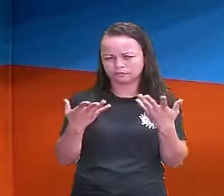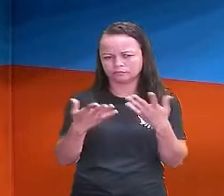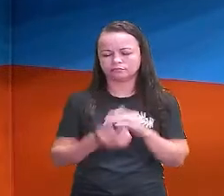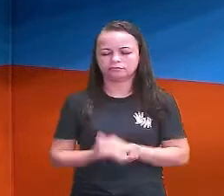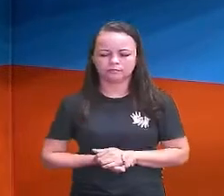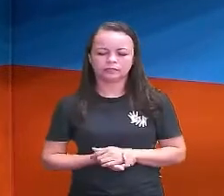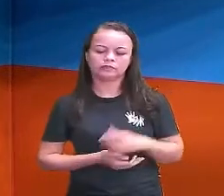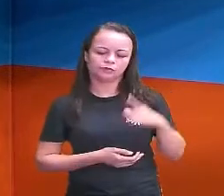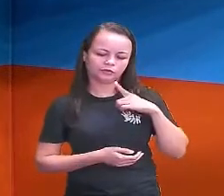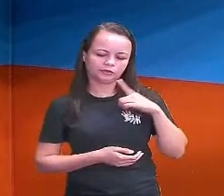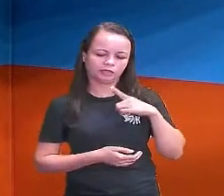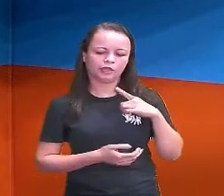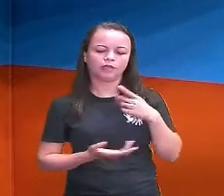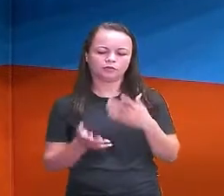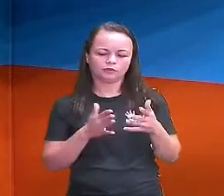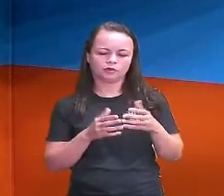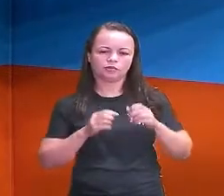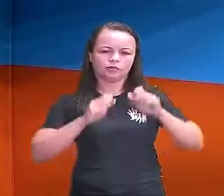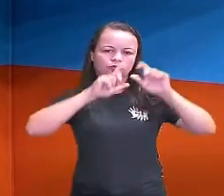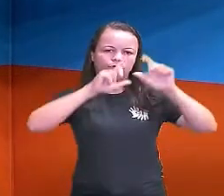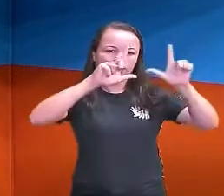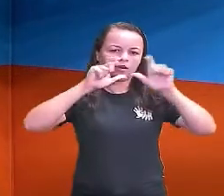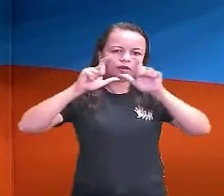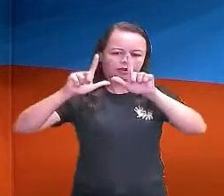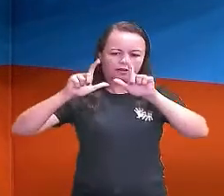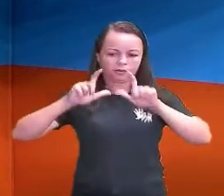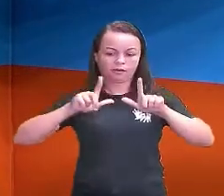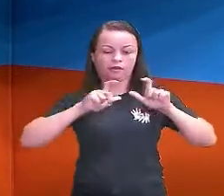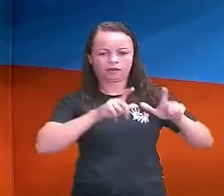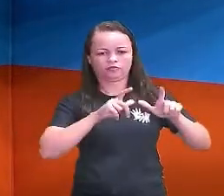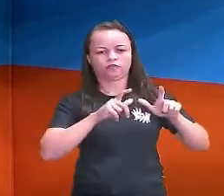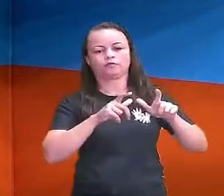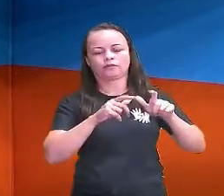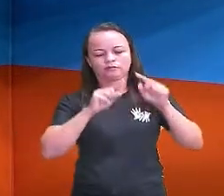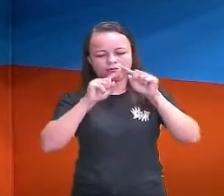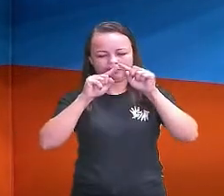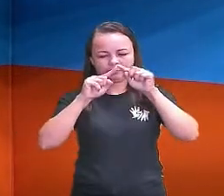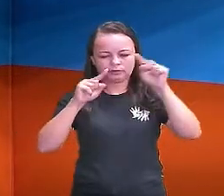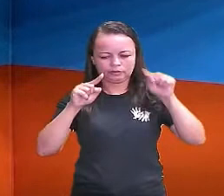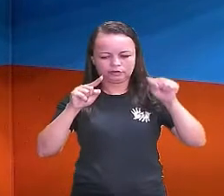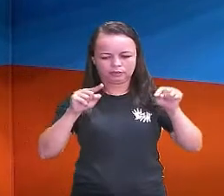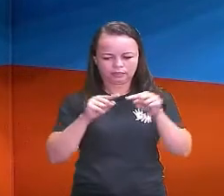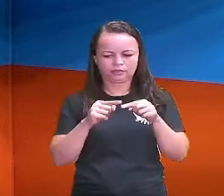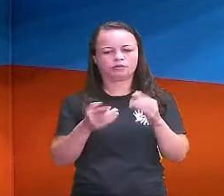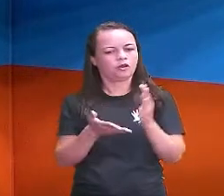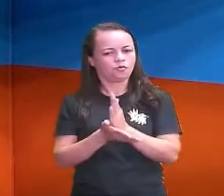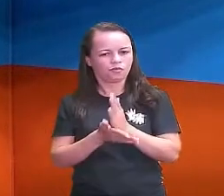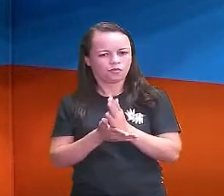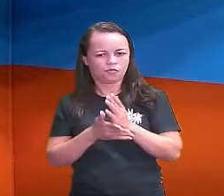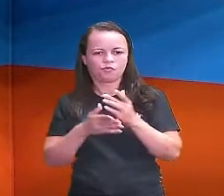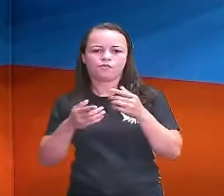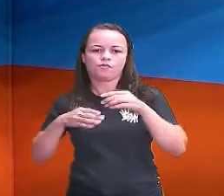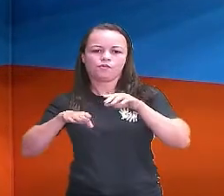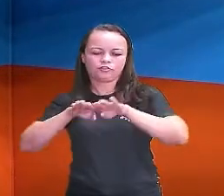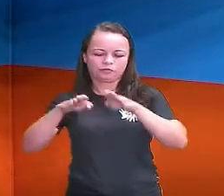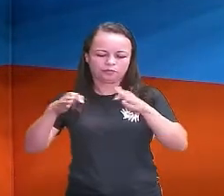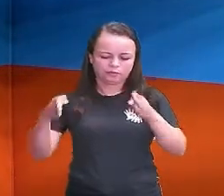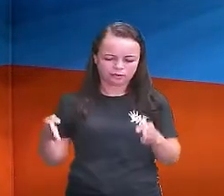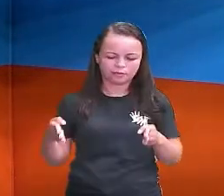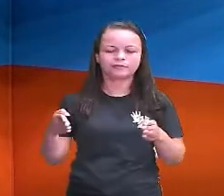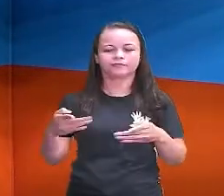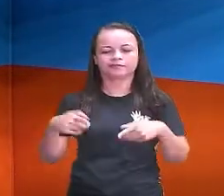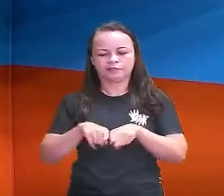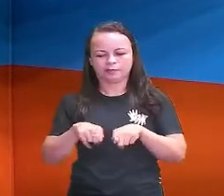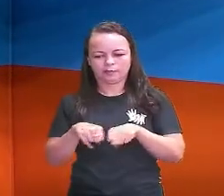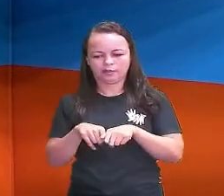temos algumas placas, que é no formato do triângulo, algumas mesas, que tem o formato do triângulo.